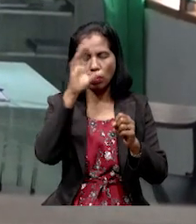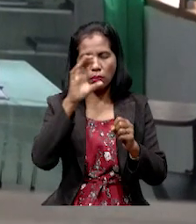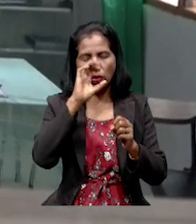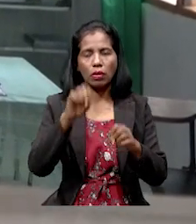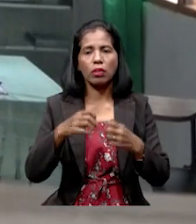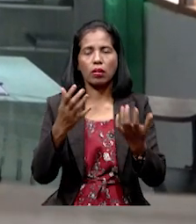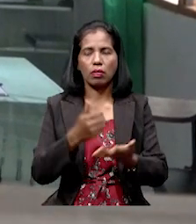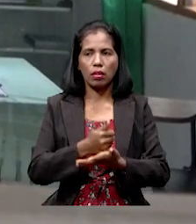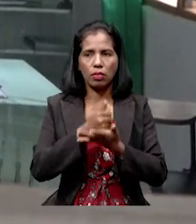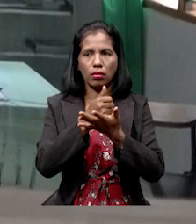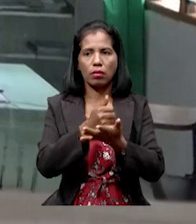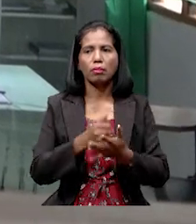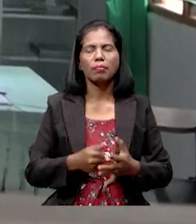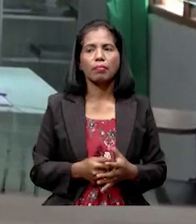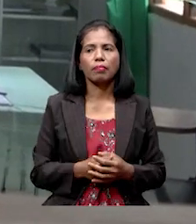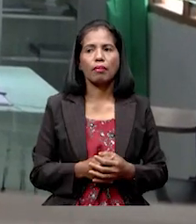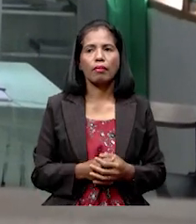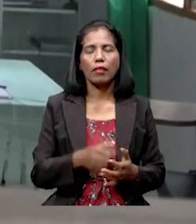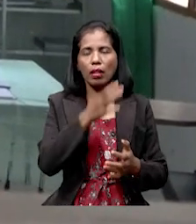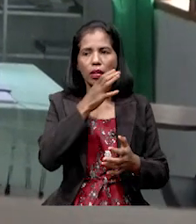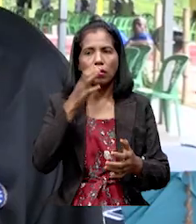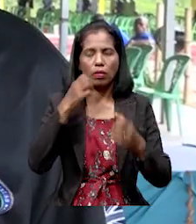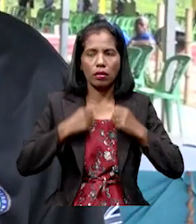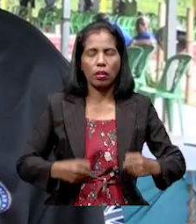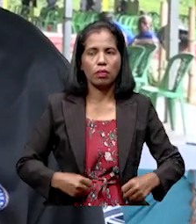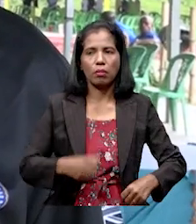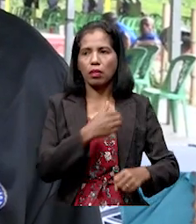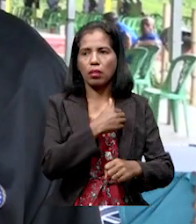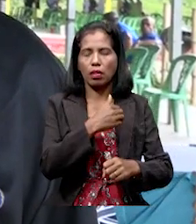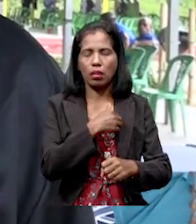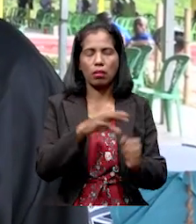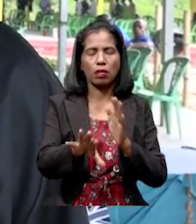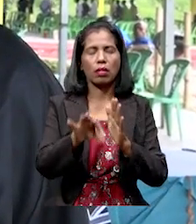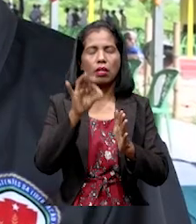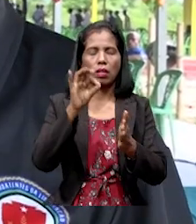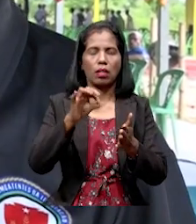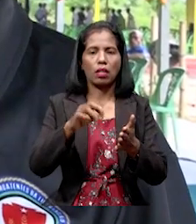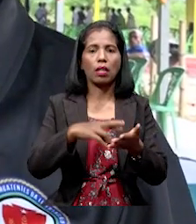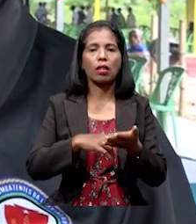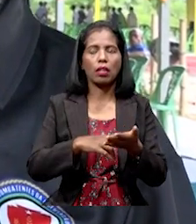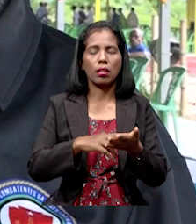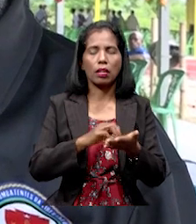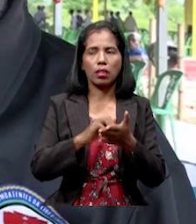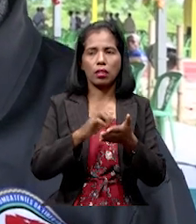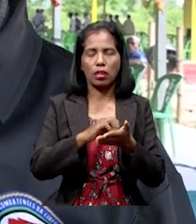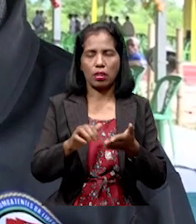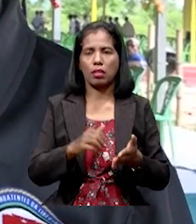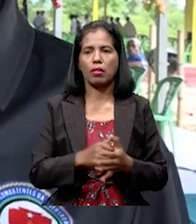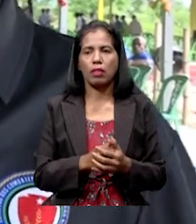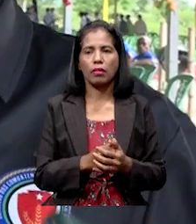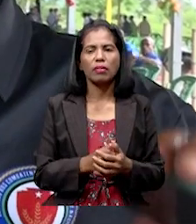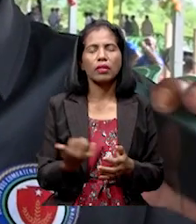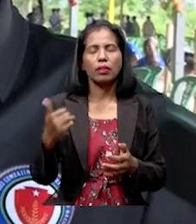Solução. Agora, agricultura ou saúde, mas se dá, torre agora se dá o que está licença operacional. Razão Ruma, Uluk,